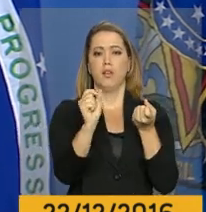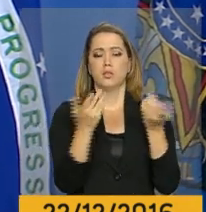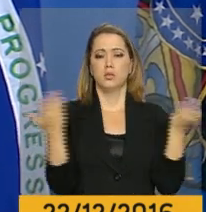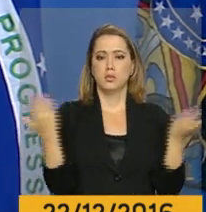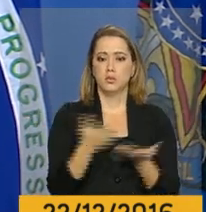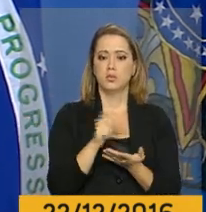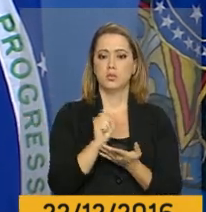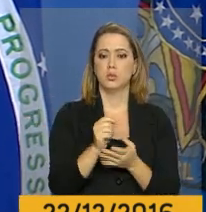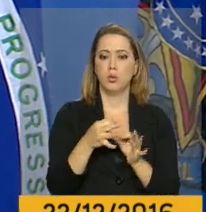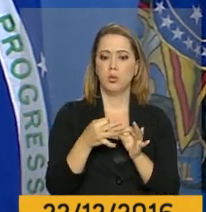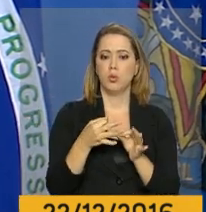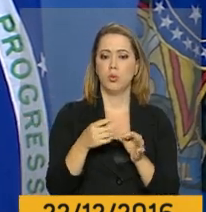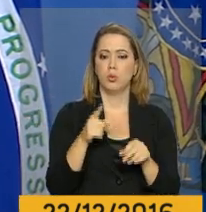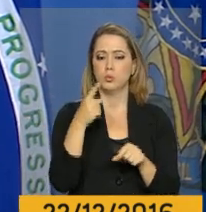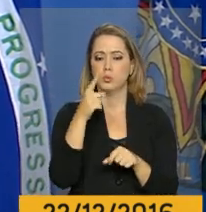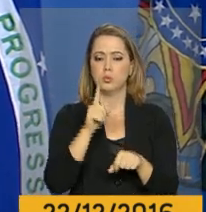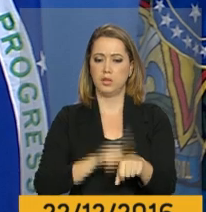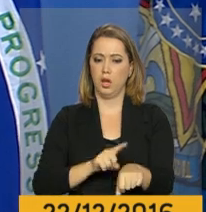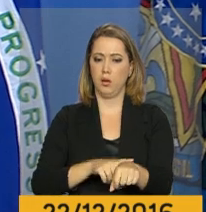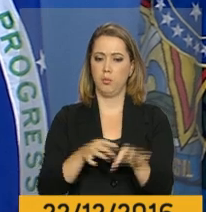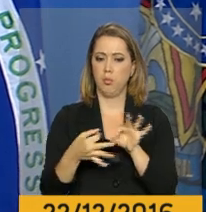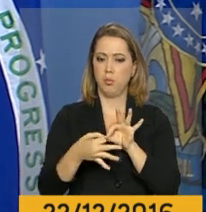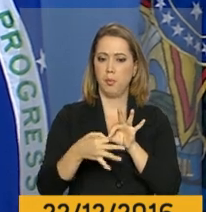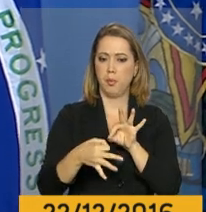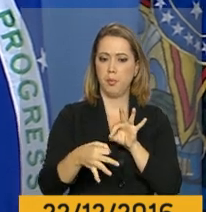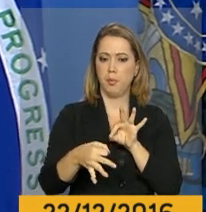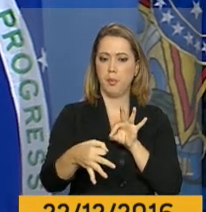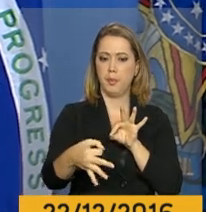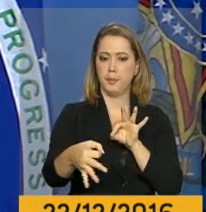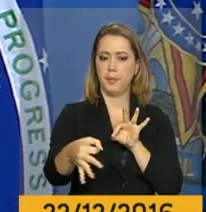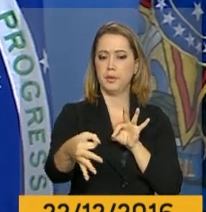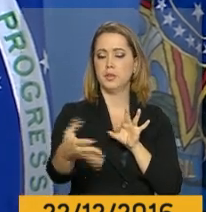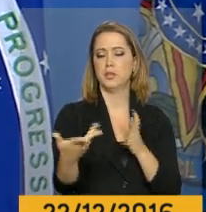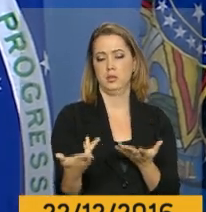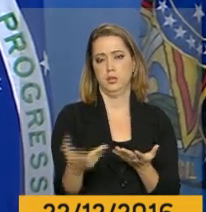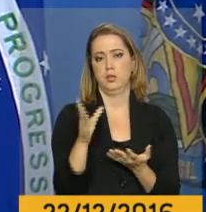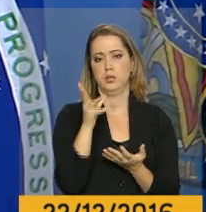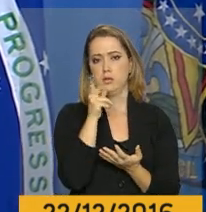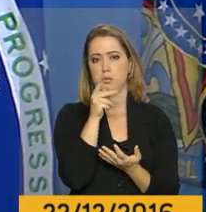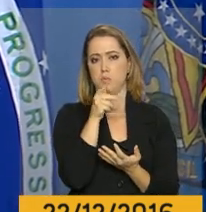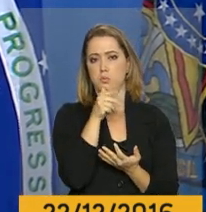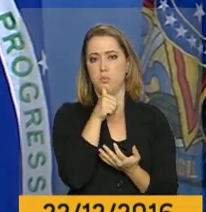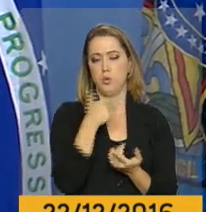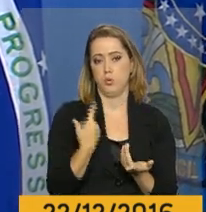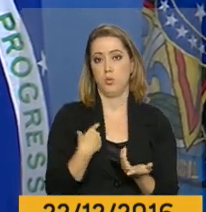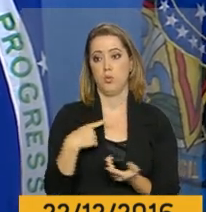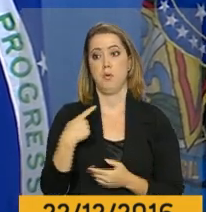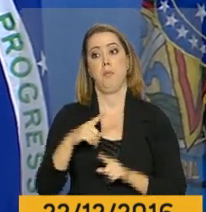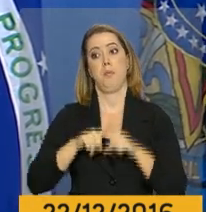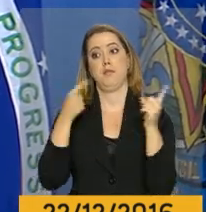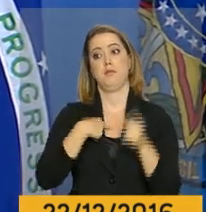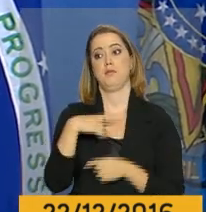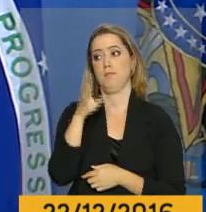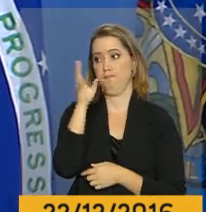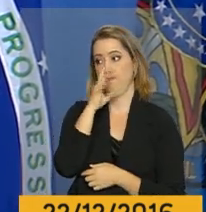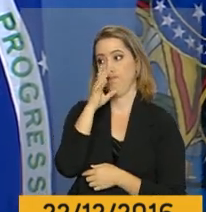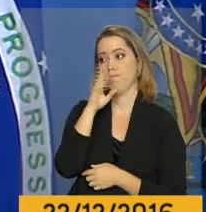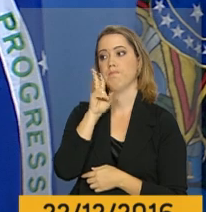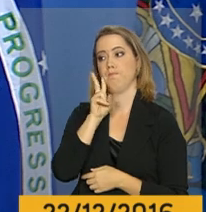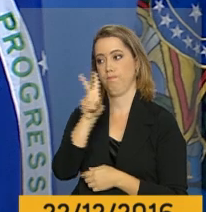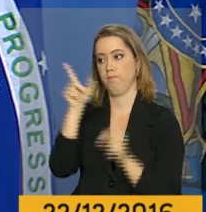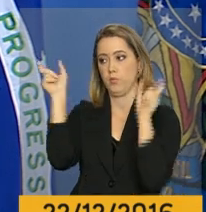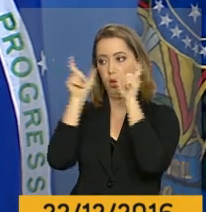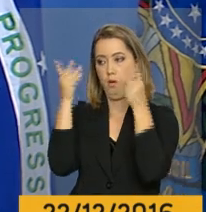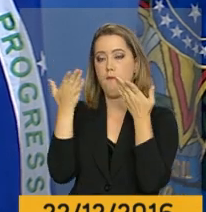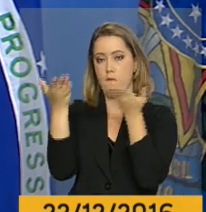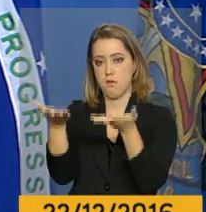extensão do seu discurso. Pois eu prestei, e todos prestamos, extraordinária atenção a tudo quanto ele disse. E,